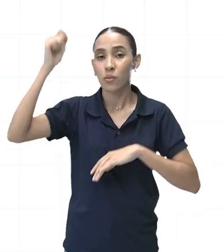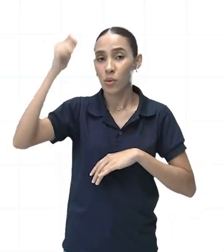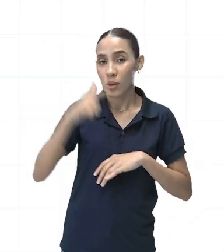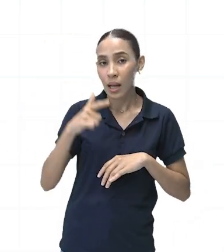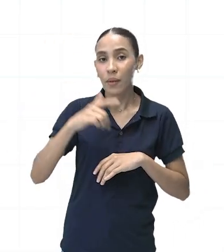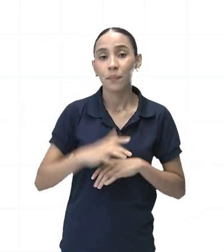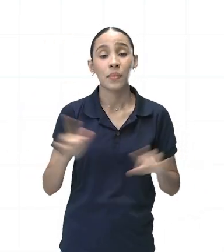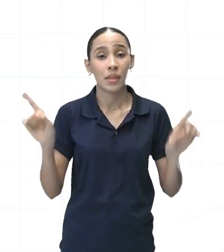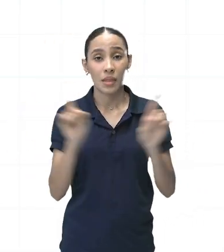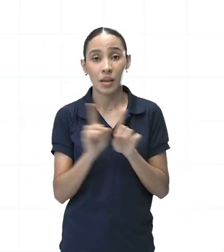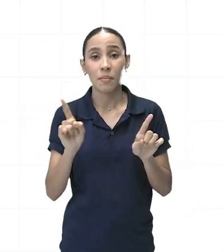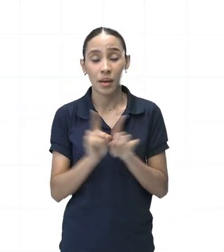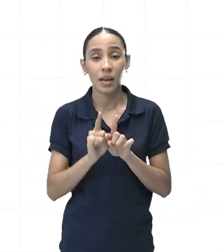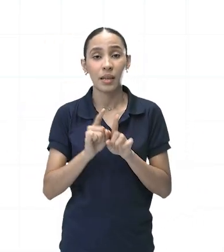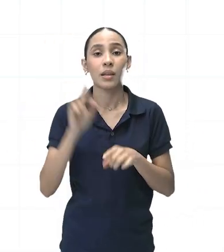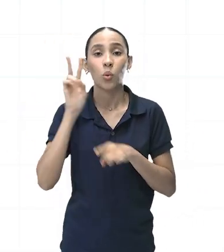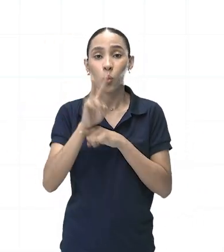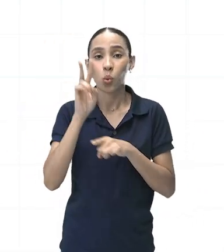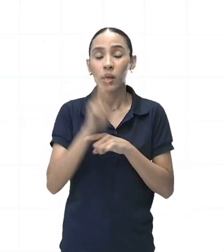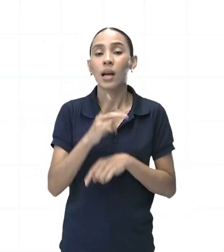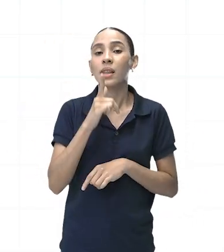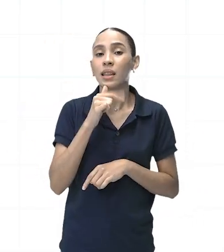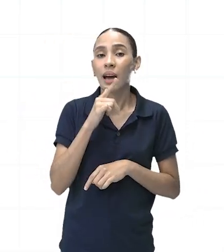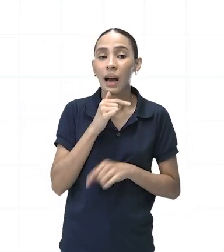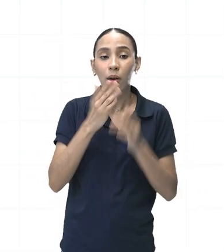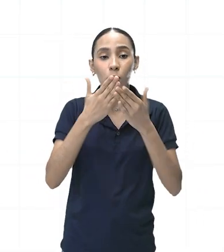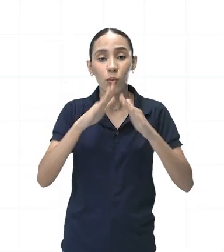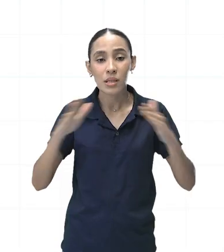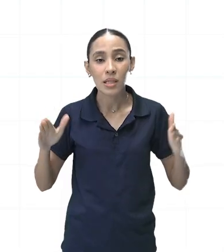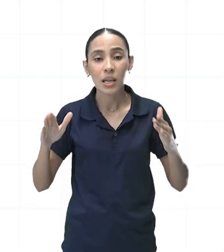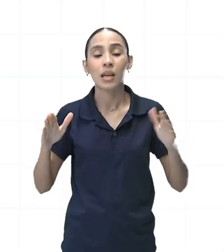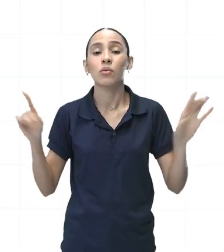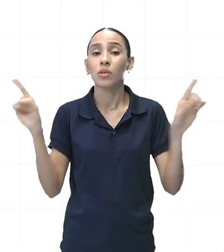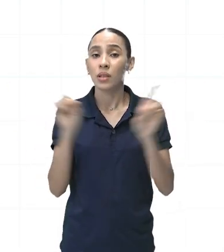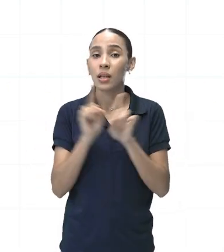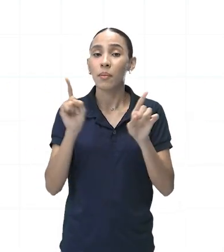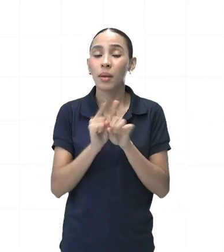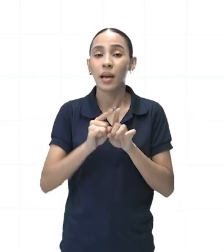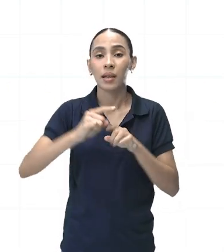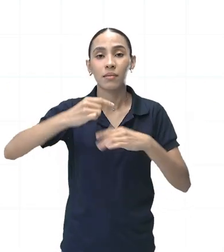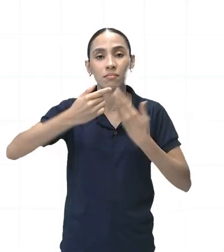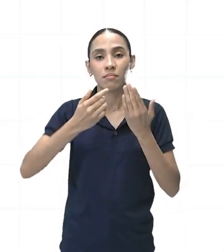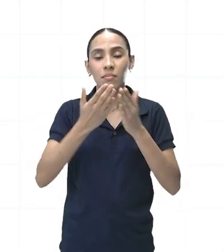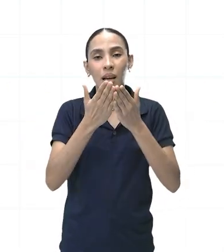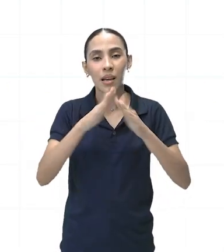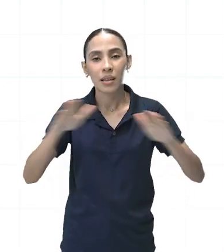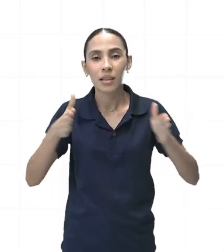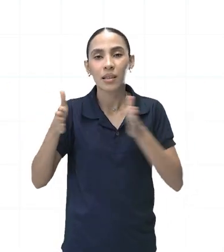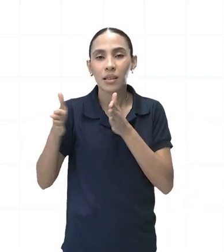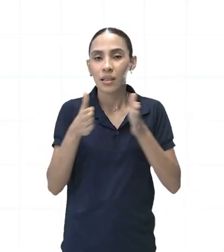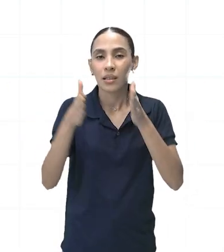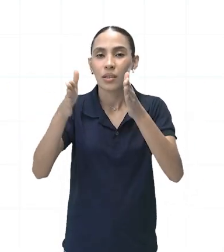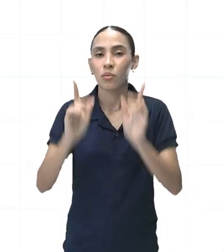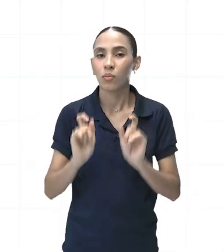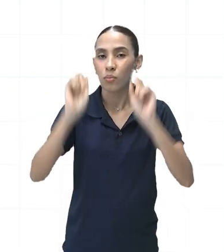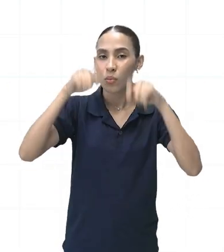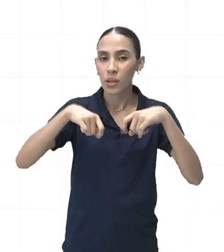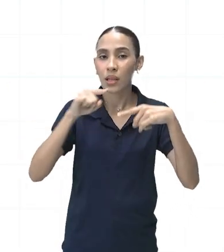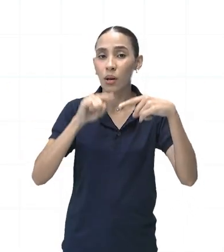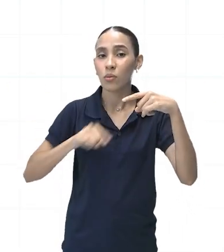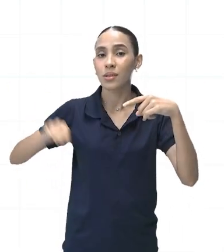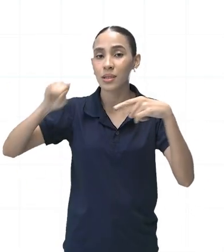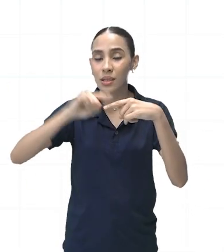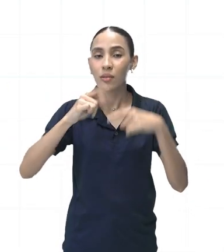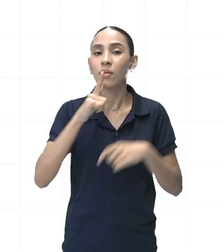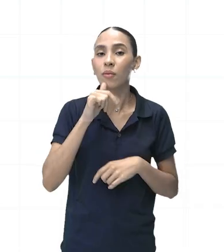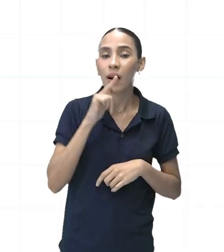solares. Ela também mantém a água nos nossos oceanos, bem como nos rios, possibilitando o ciclo da água,